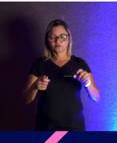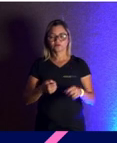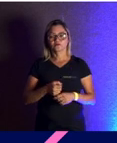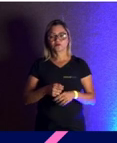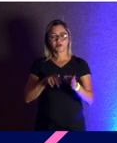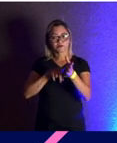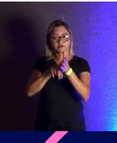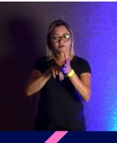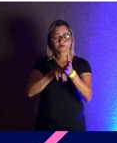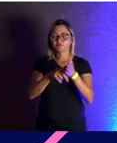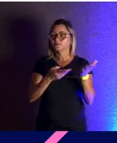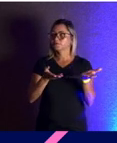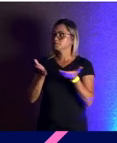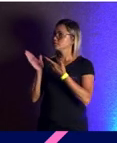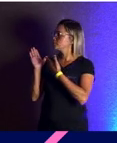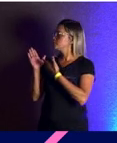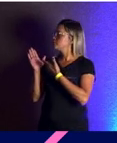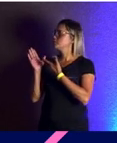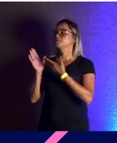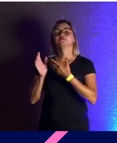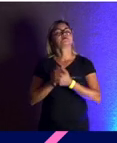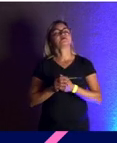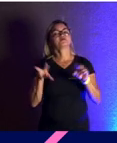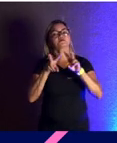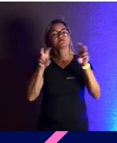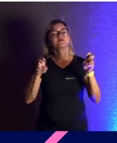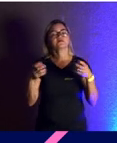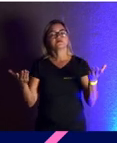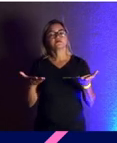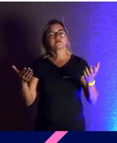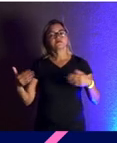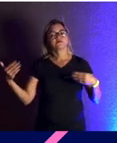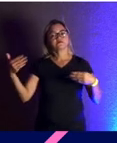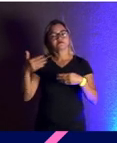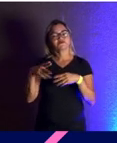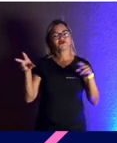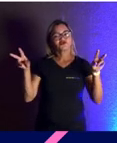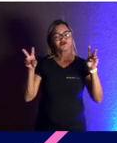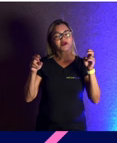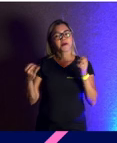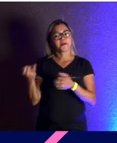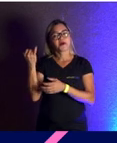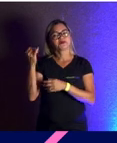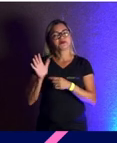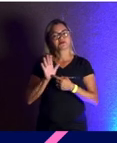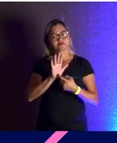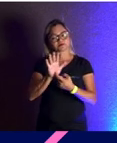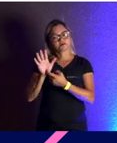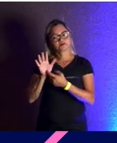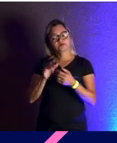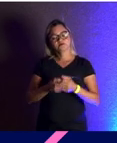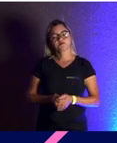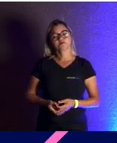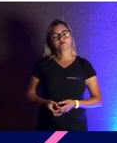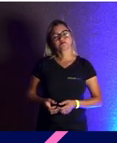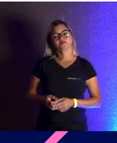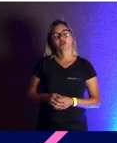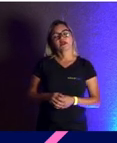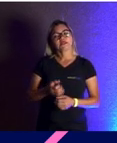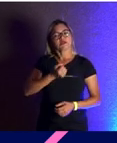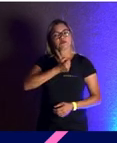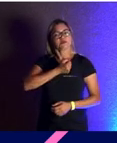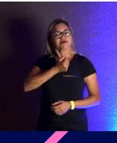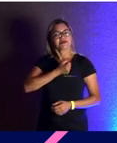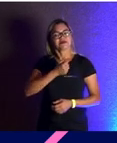é que trata exatamente do tema do nosso paciente. Então, é importante que você precise ser presente de médicos. Então, o